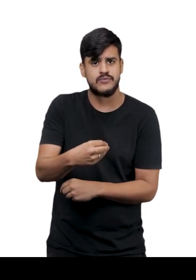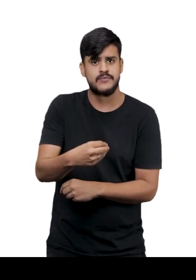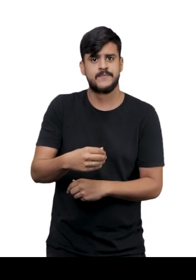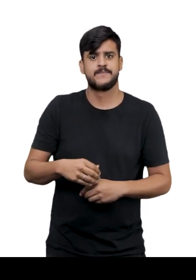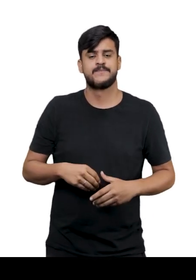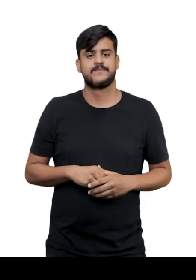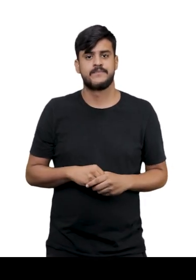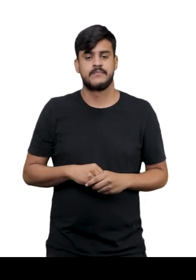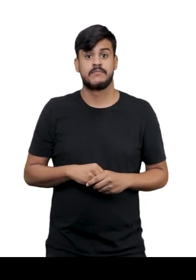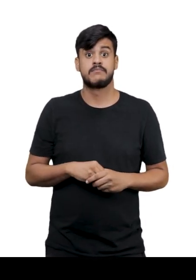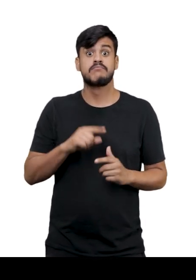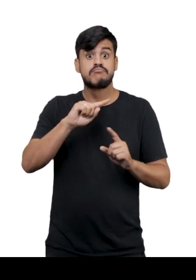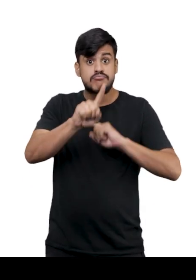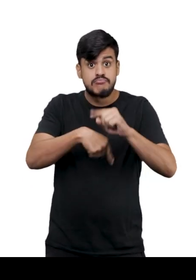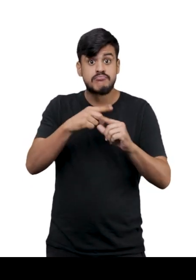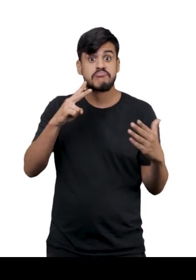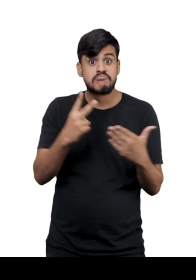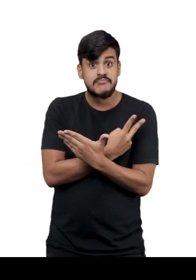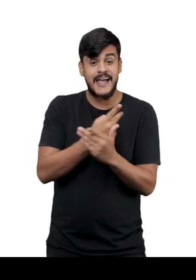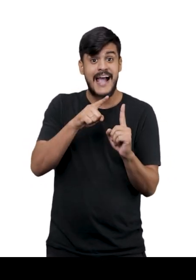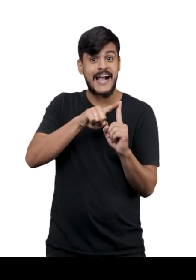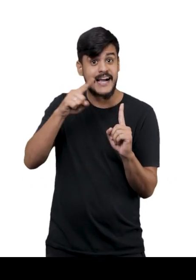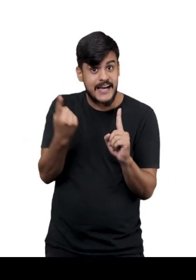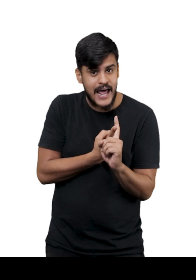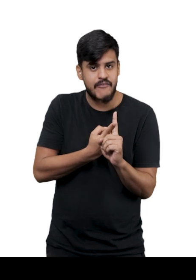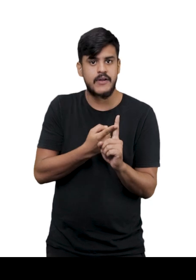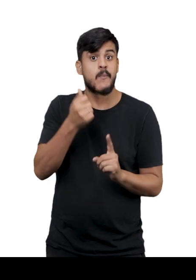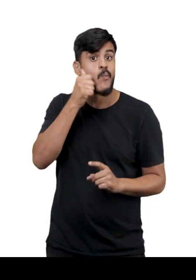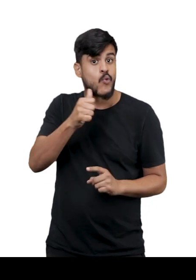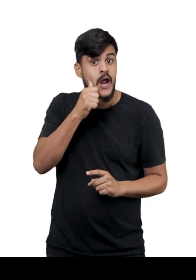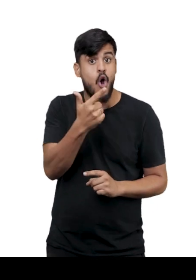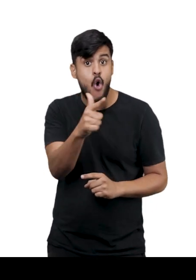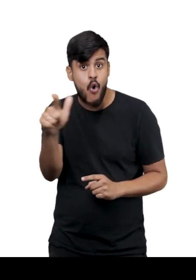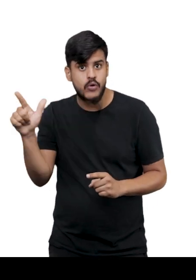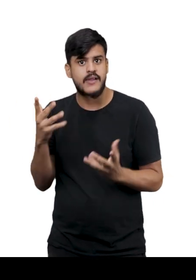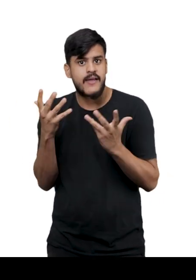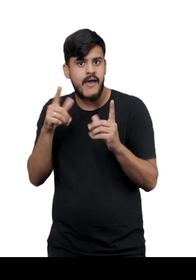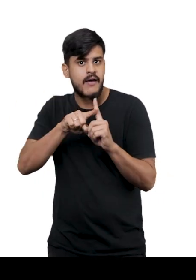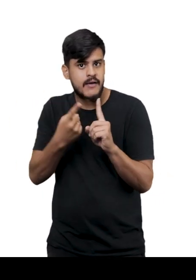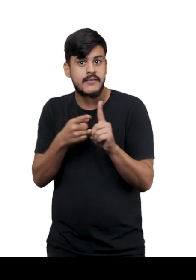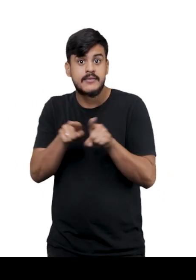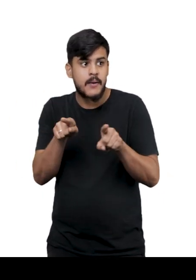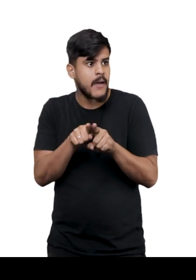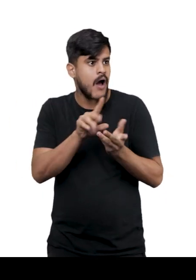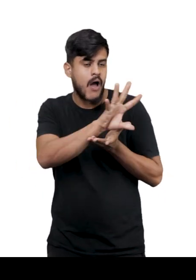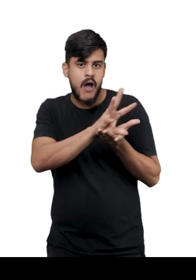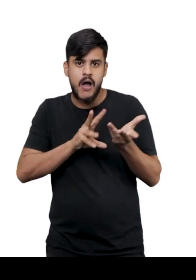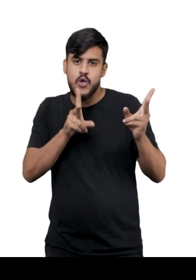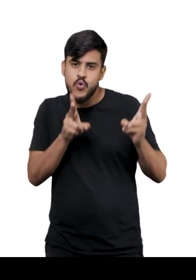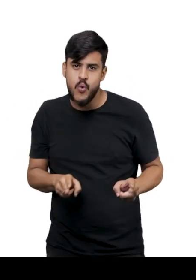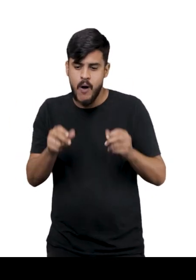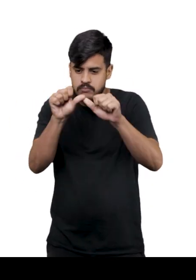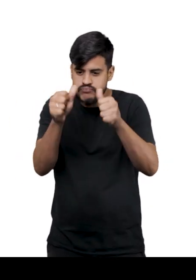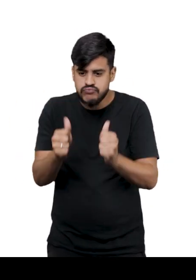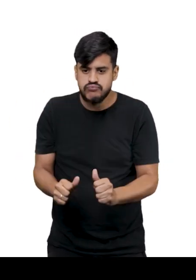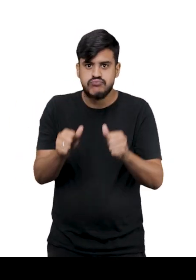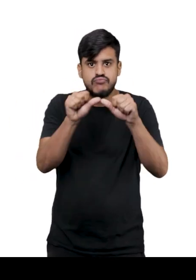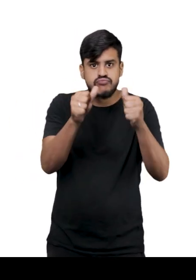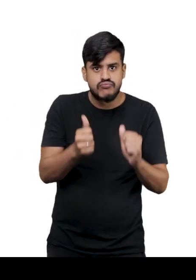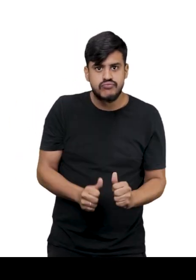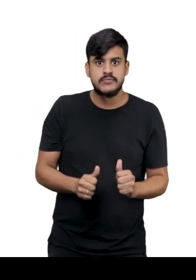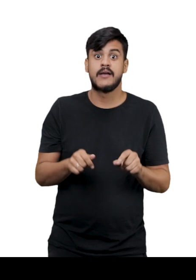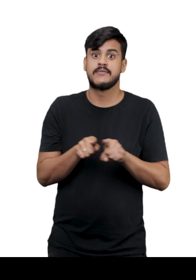filhos, Ba. Quando ela ficou grávida, outras mulheres que queriam ser mães começaram a esculpir